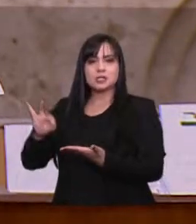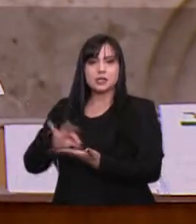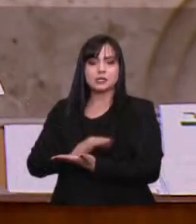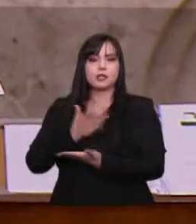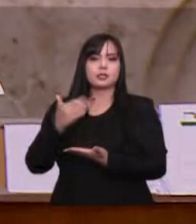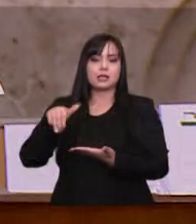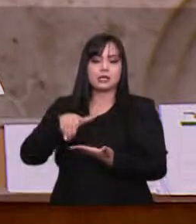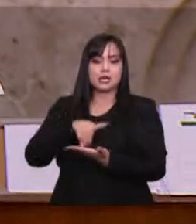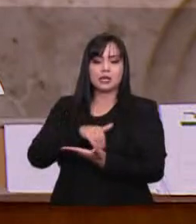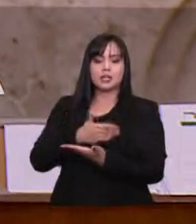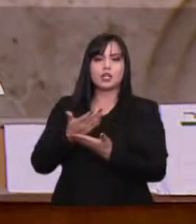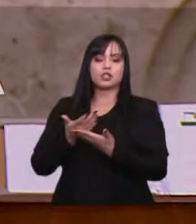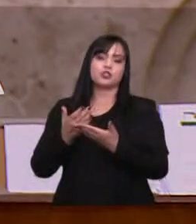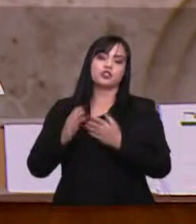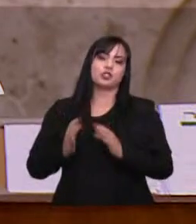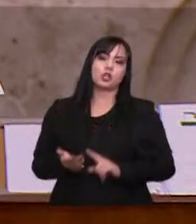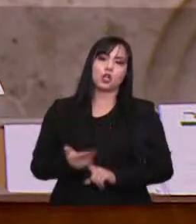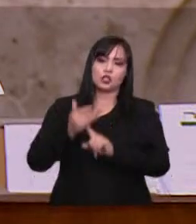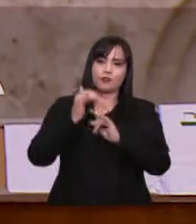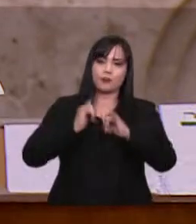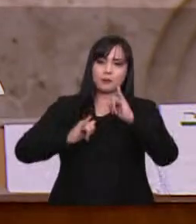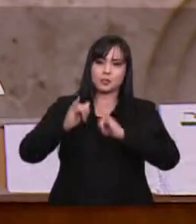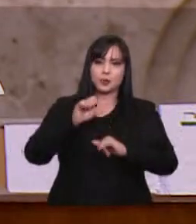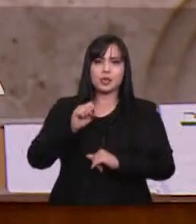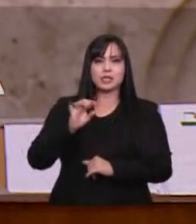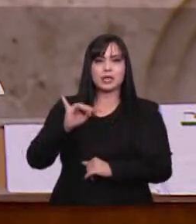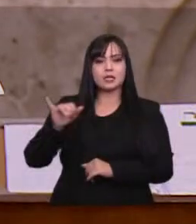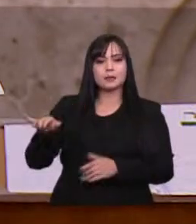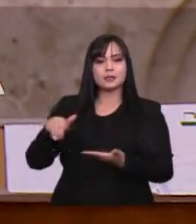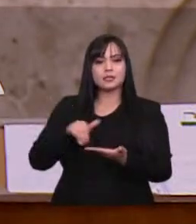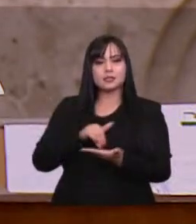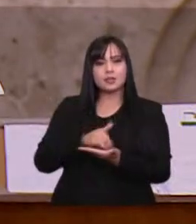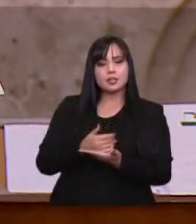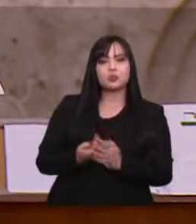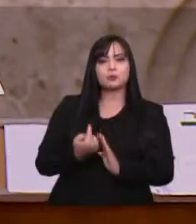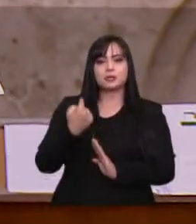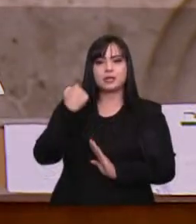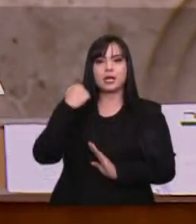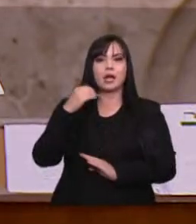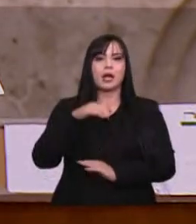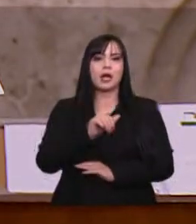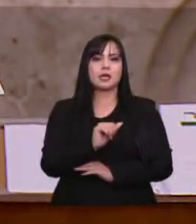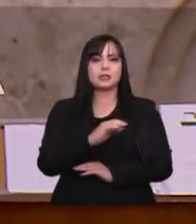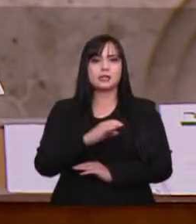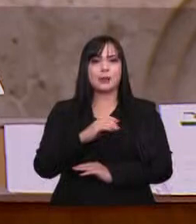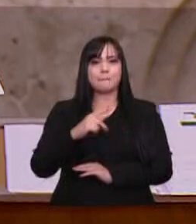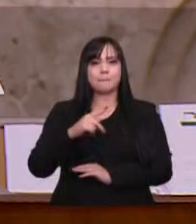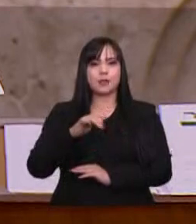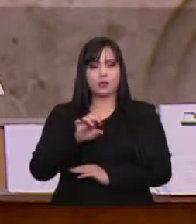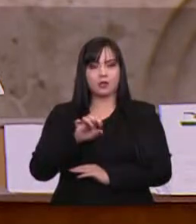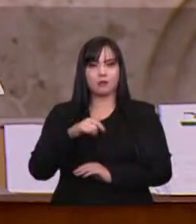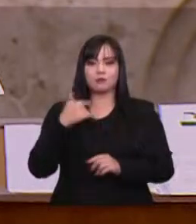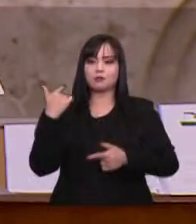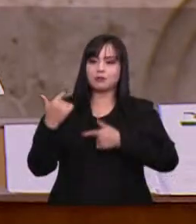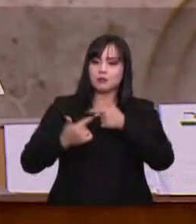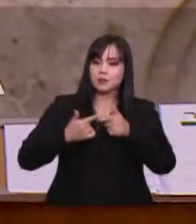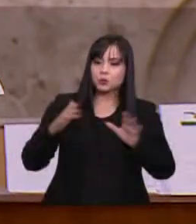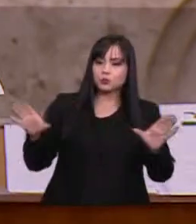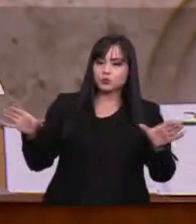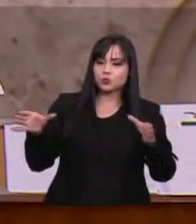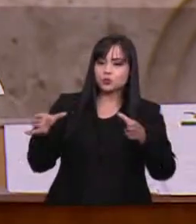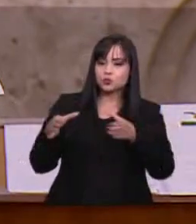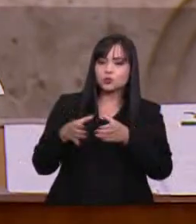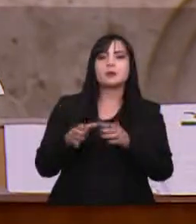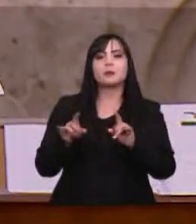da Informação a STI e a secretaria de gestão de precedentes a CPR que nesse trabalho conjunto